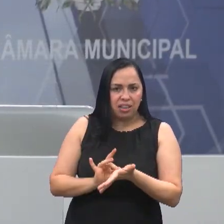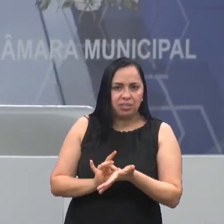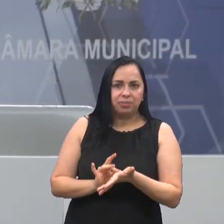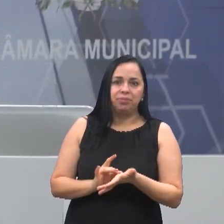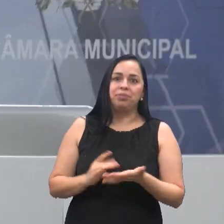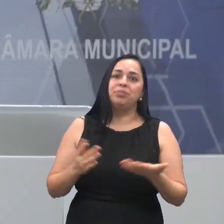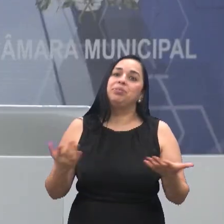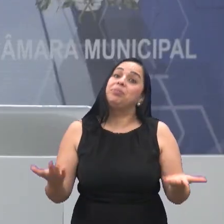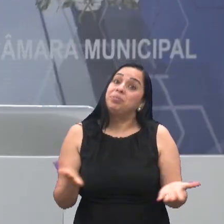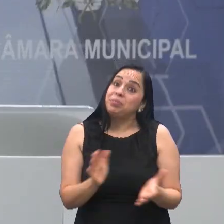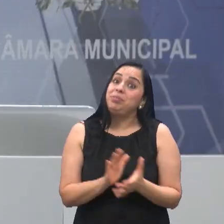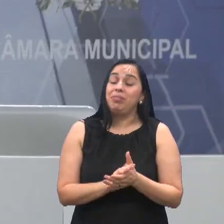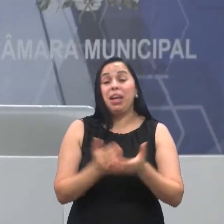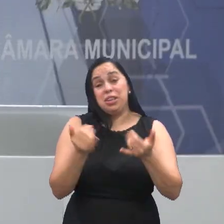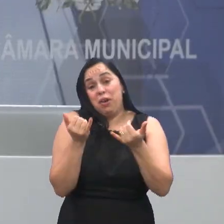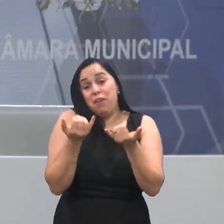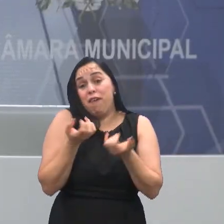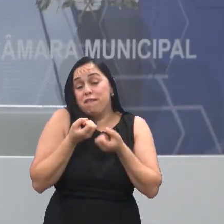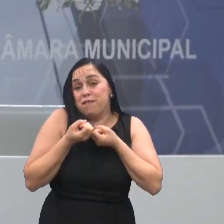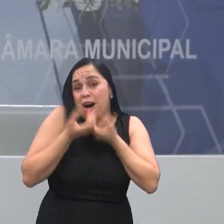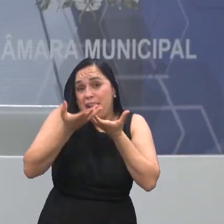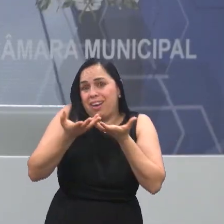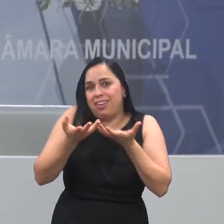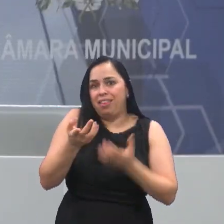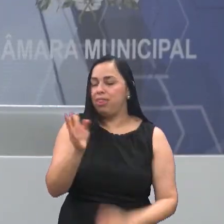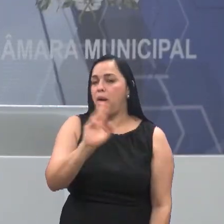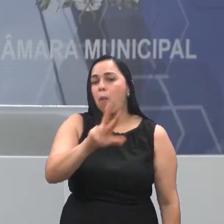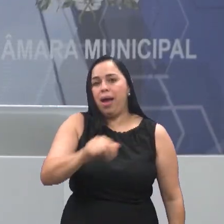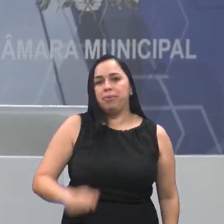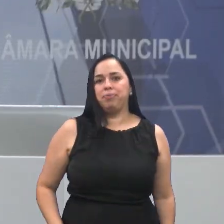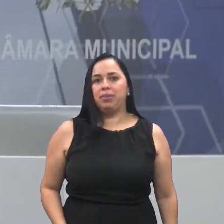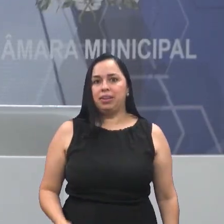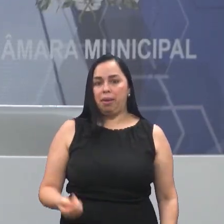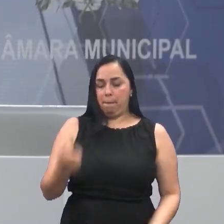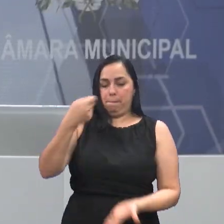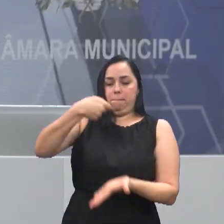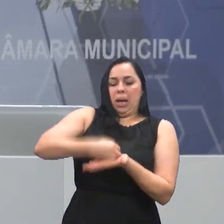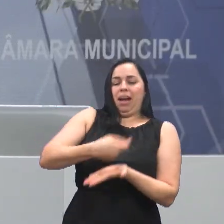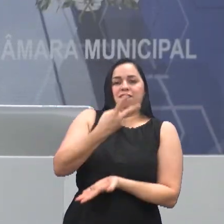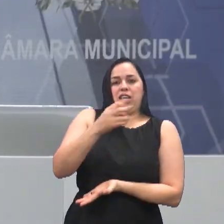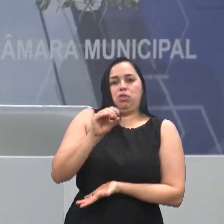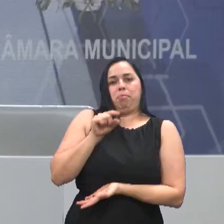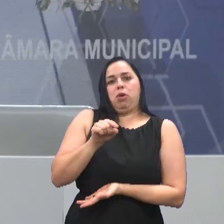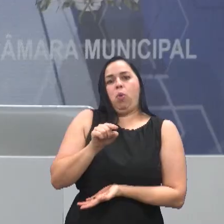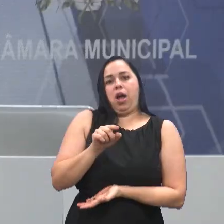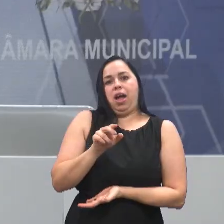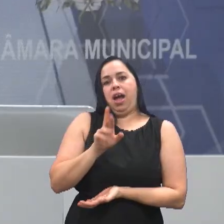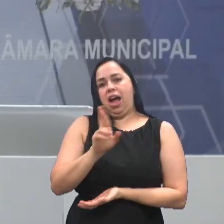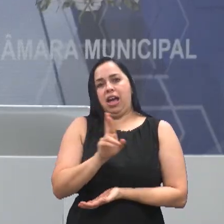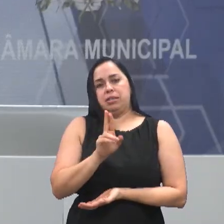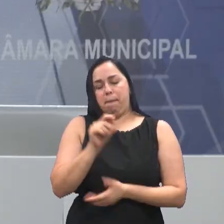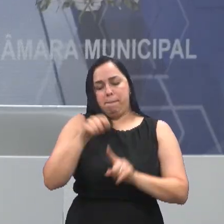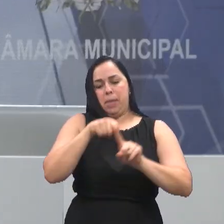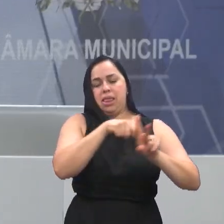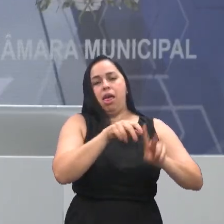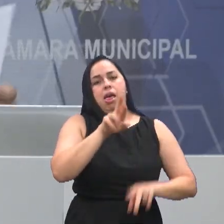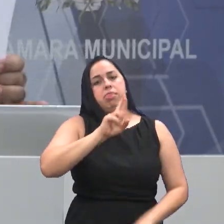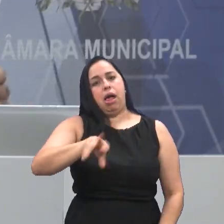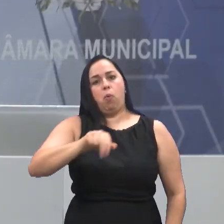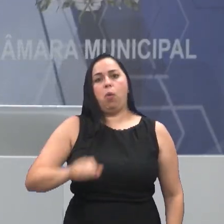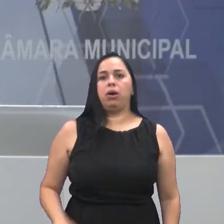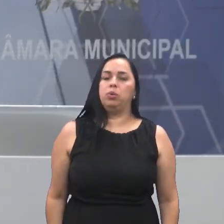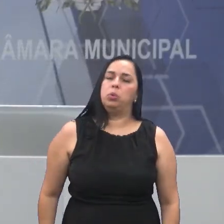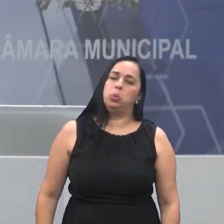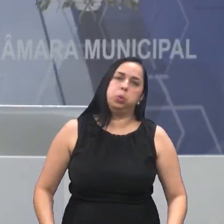Então, querido, eu vou lhe informar. Não é. Ponto. Não é. Mas e não é assim, mais